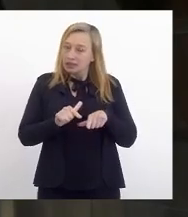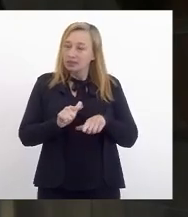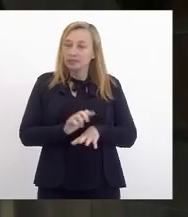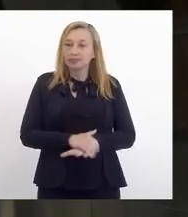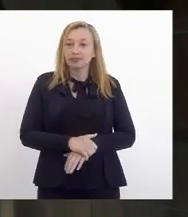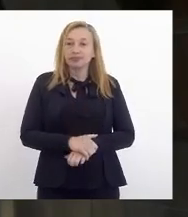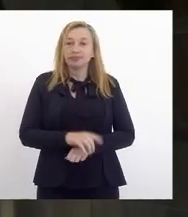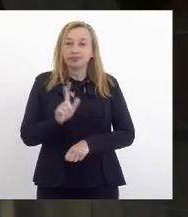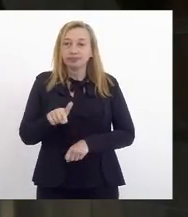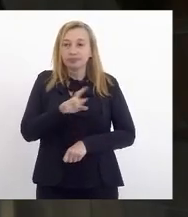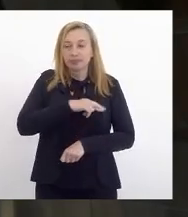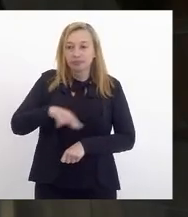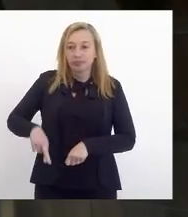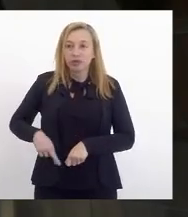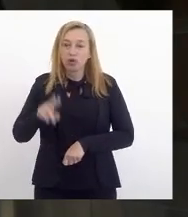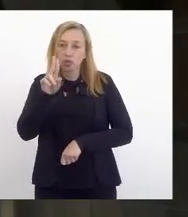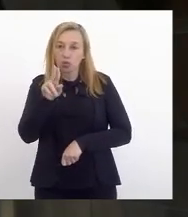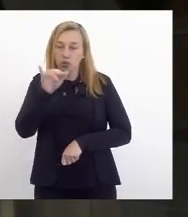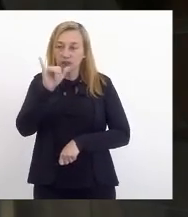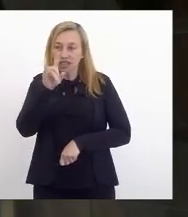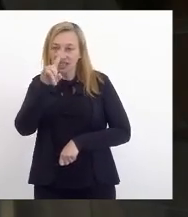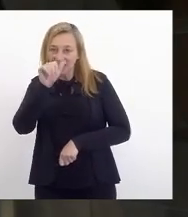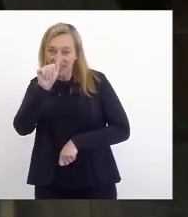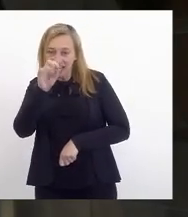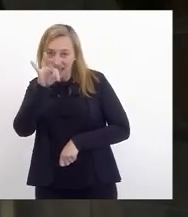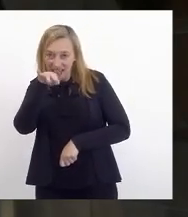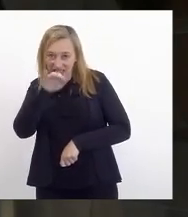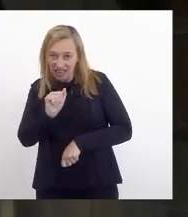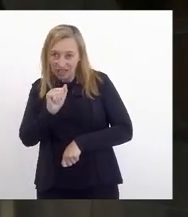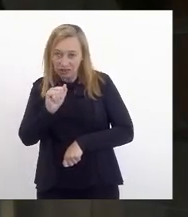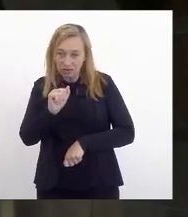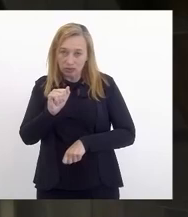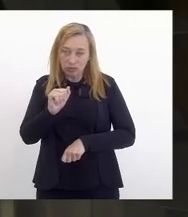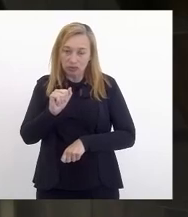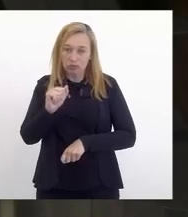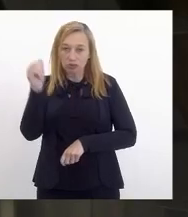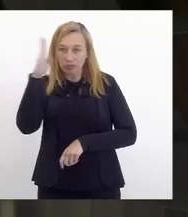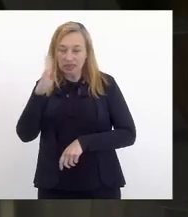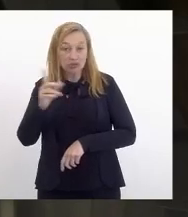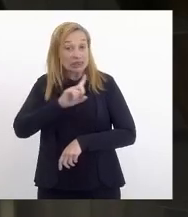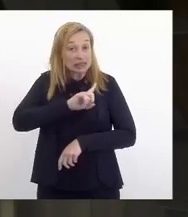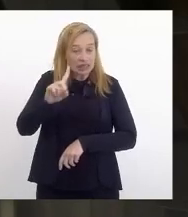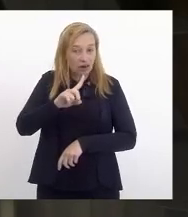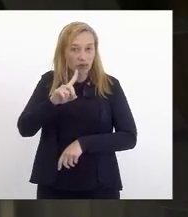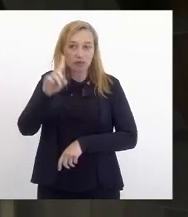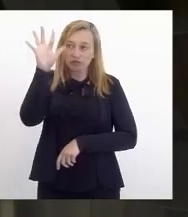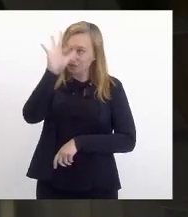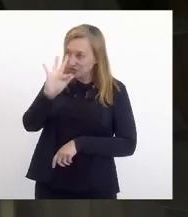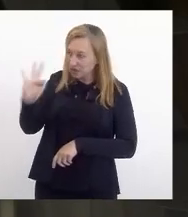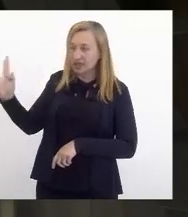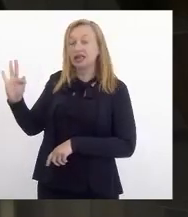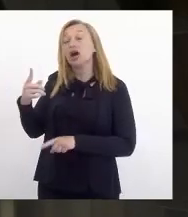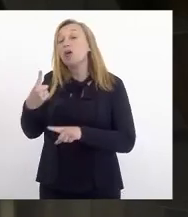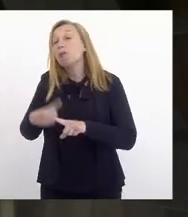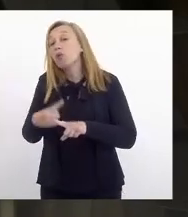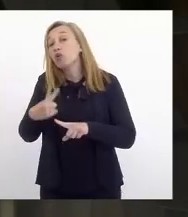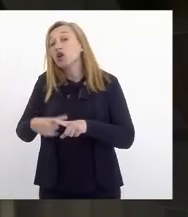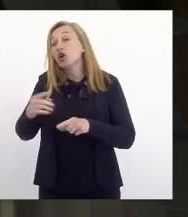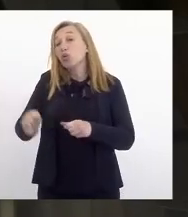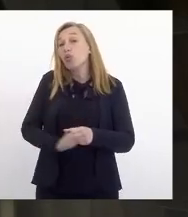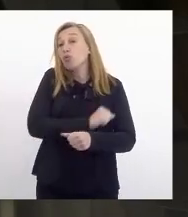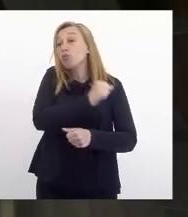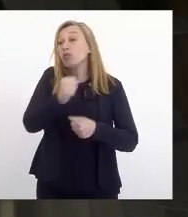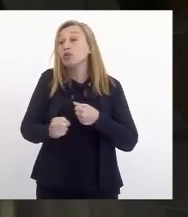é a República Unitária do Brasil e não a República Federativa. Porque o poder